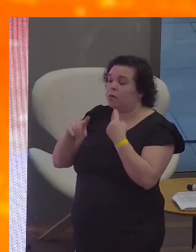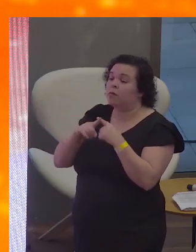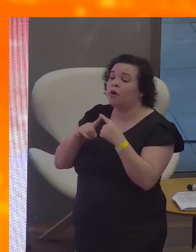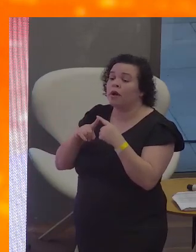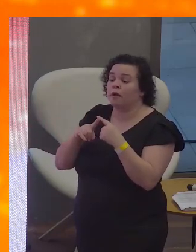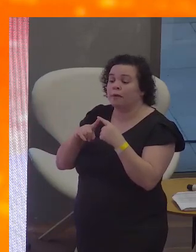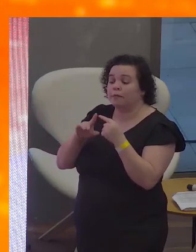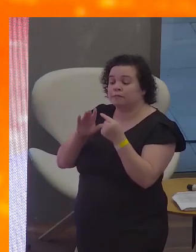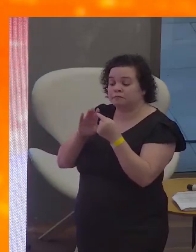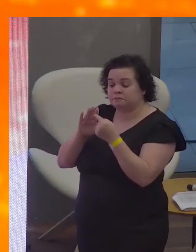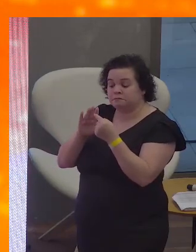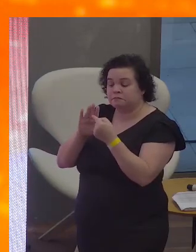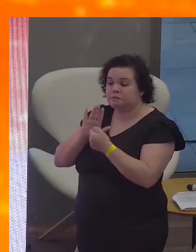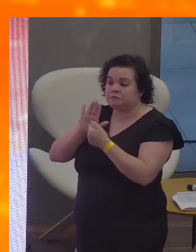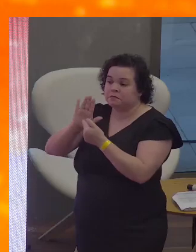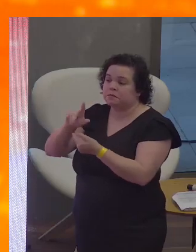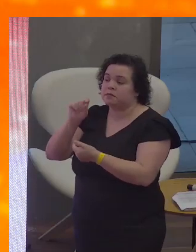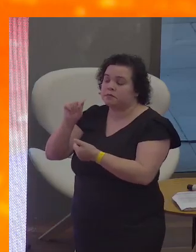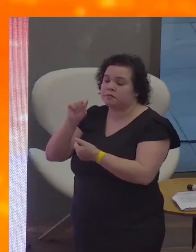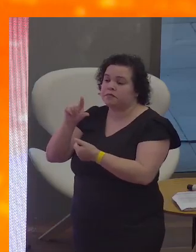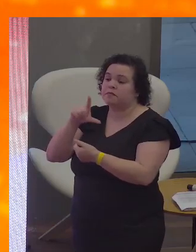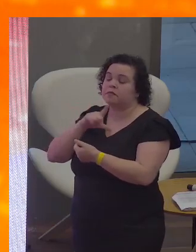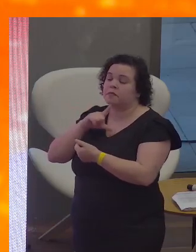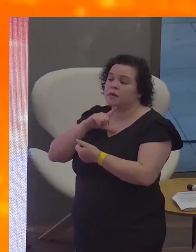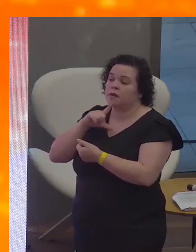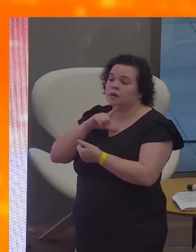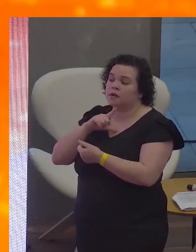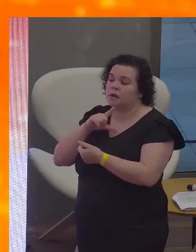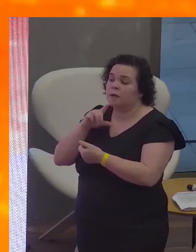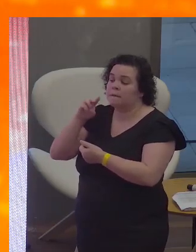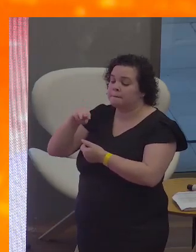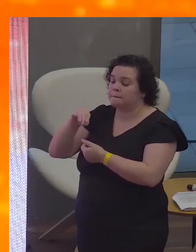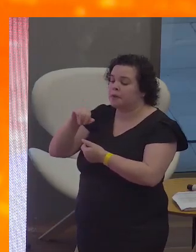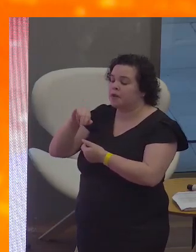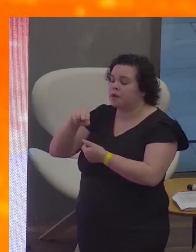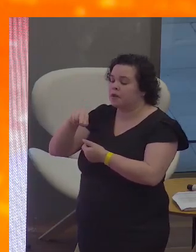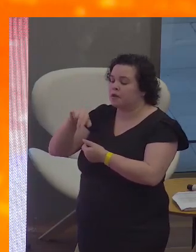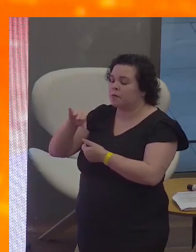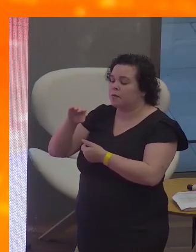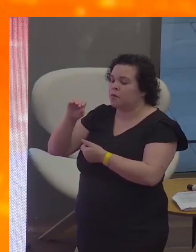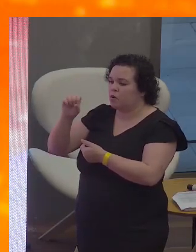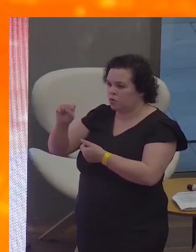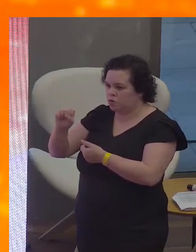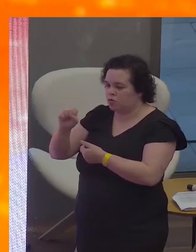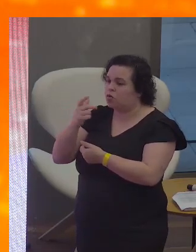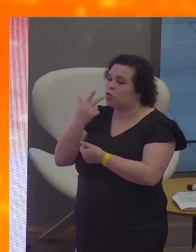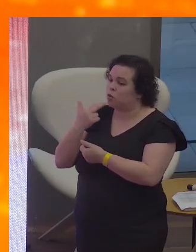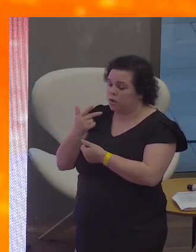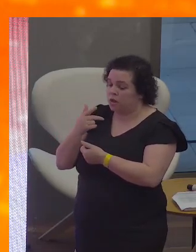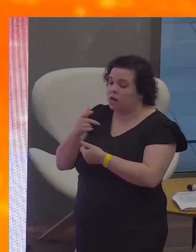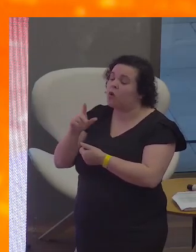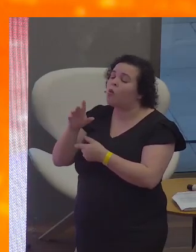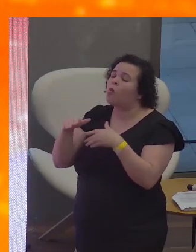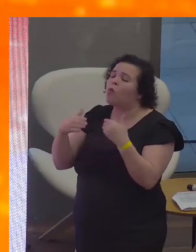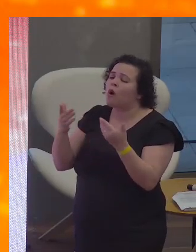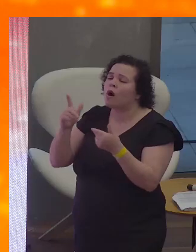seguinte, tá? Ele dá todos os micronutrientes e quais são as